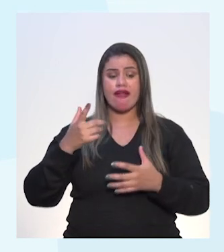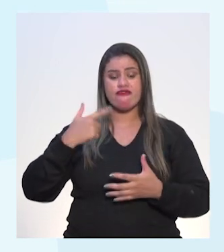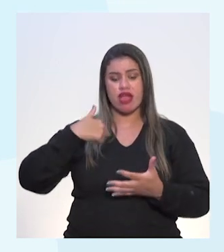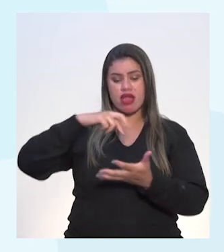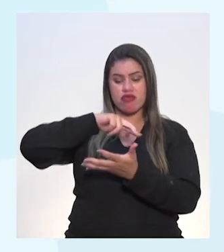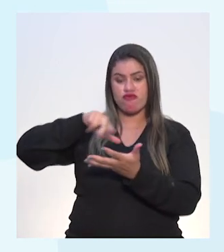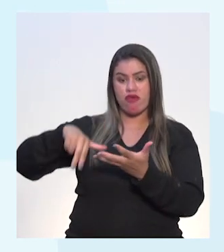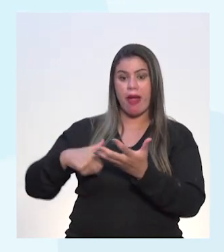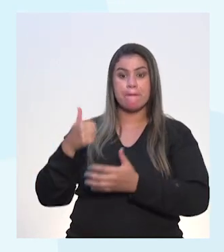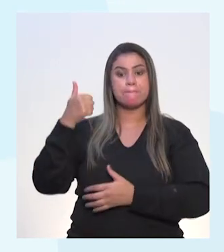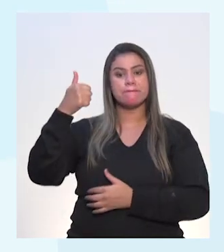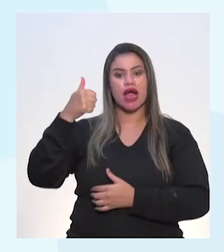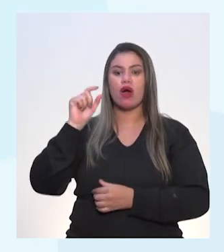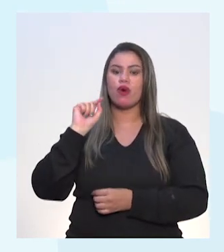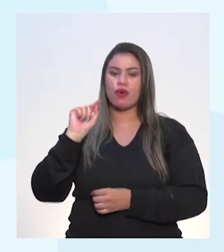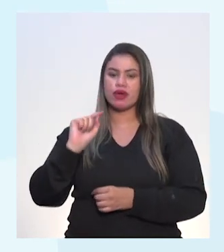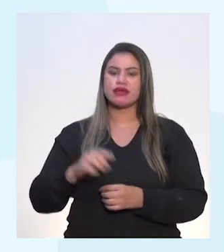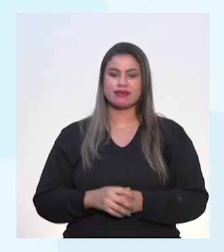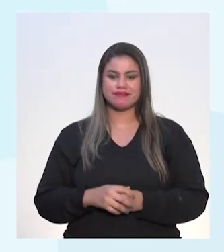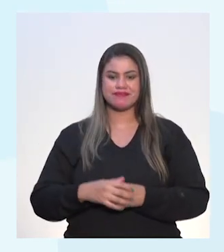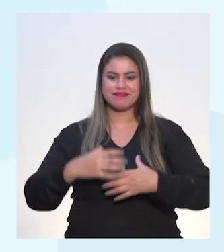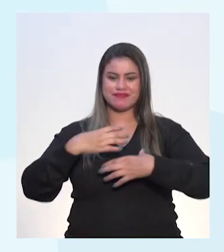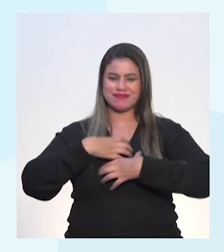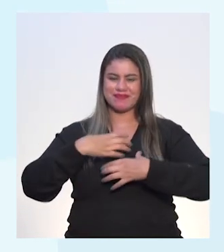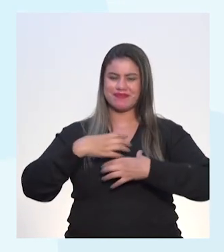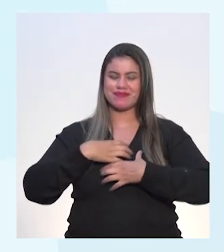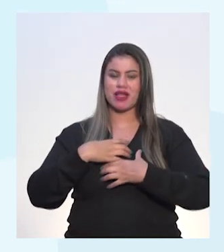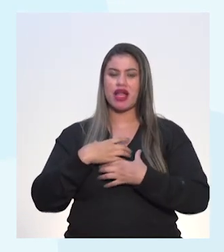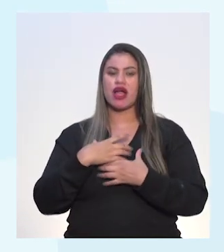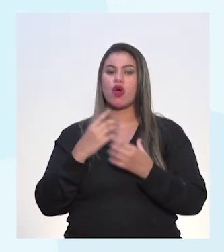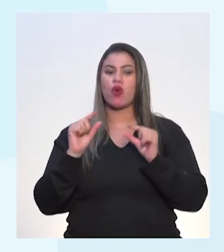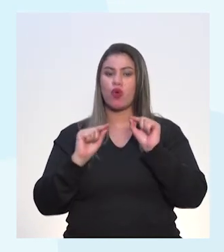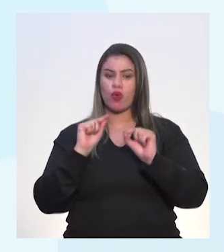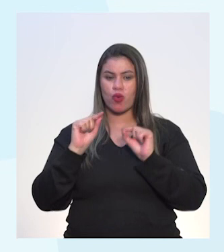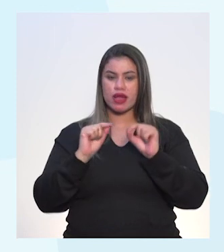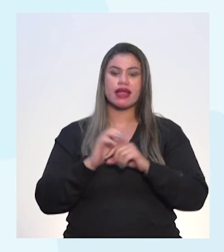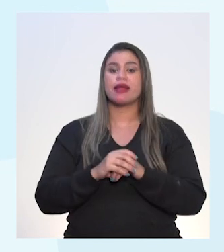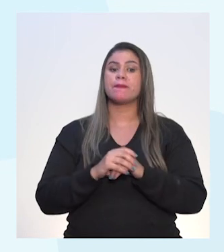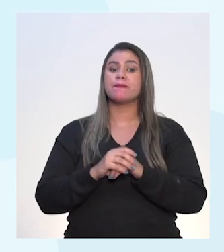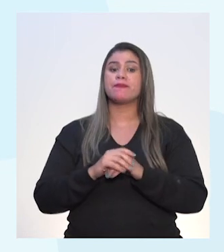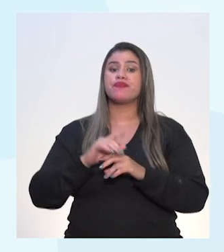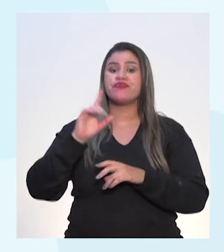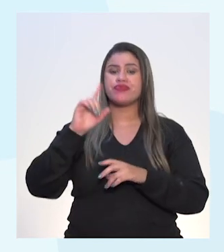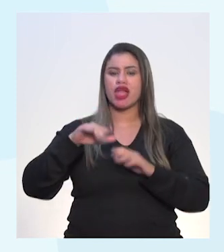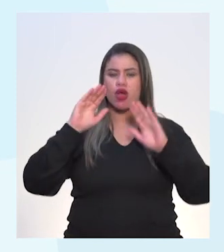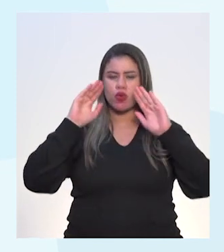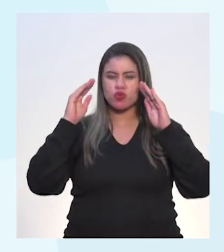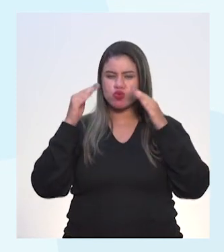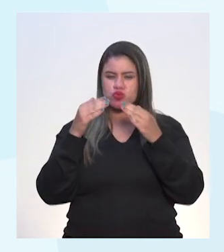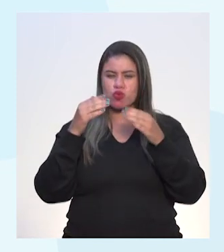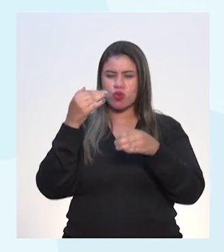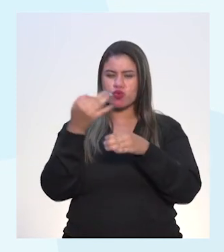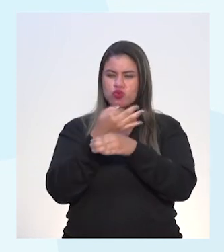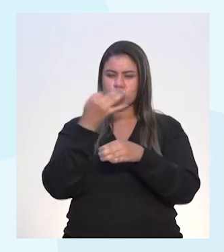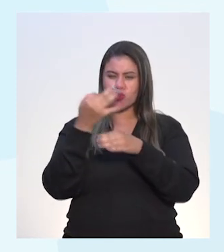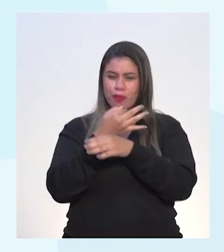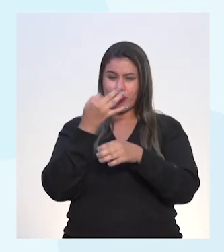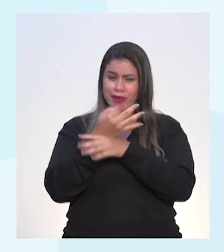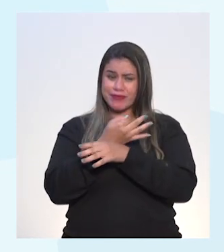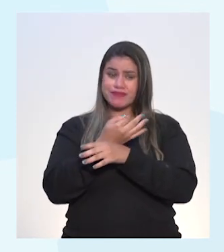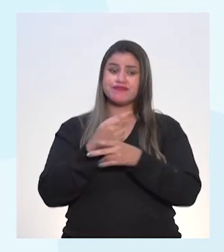e as competências socioemocionais o foco são tolerância ao estresse assertividade